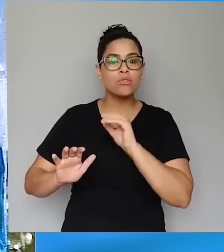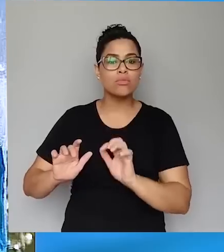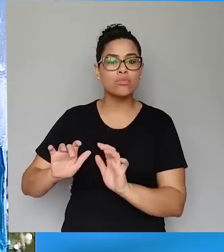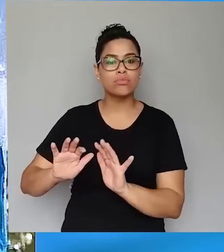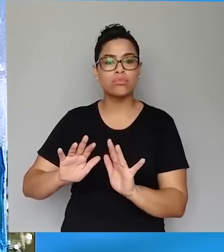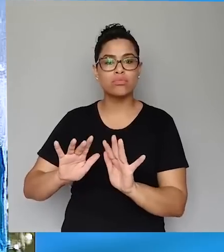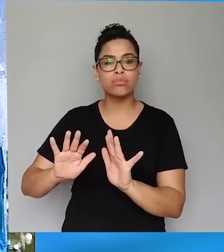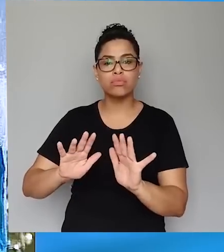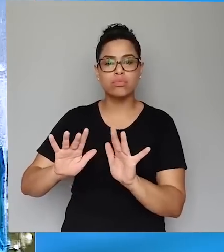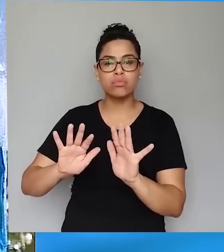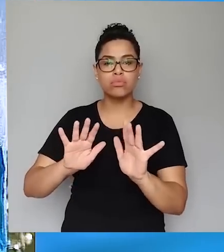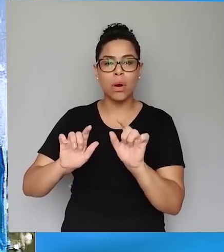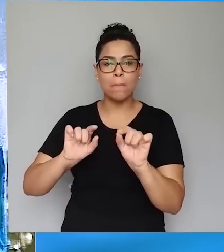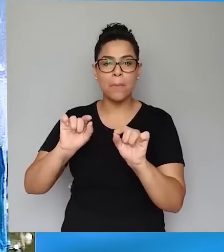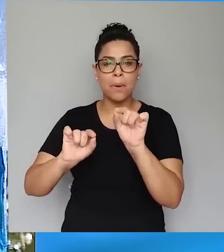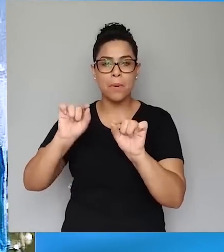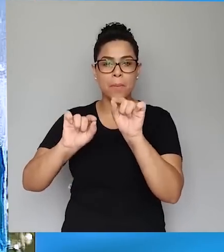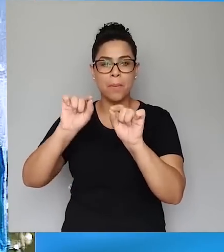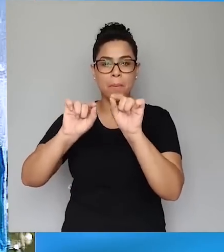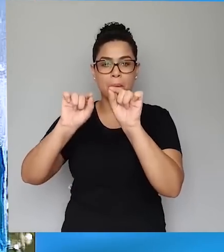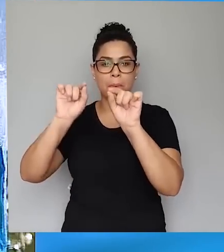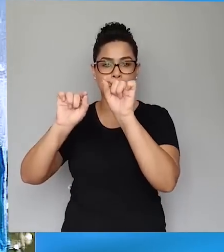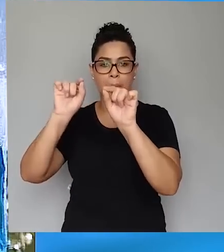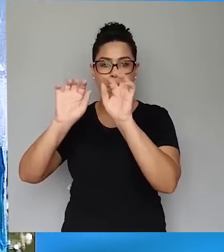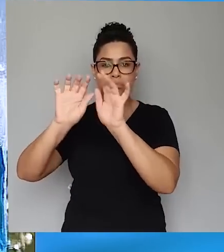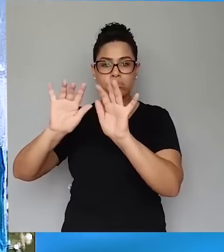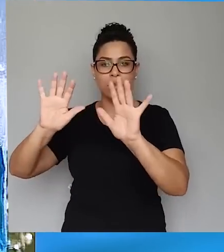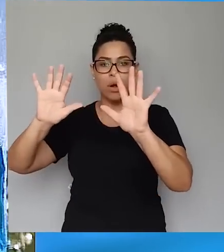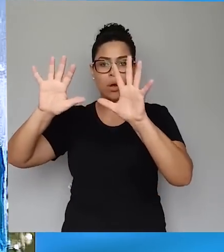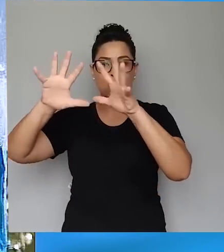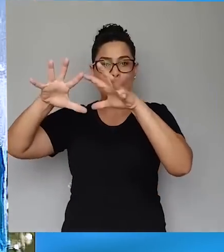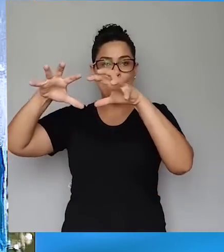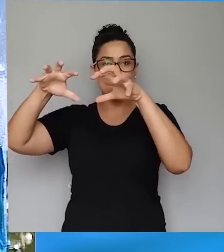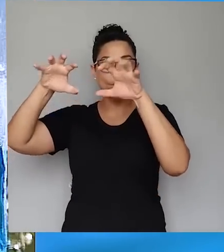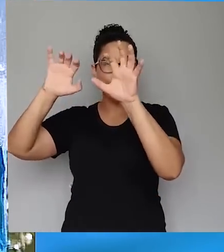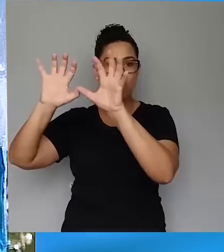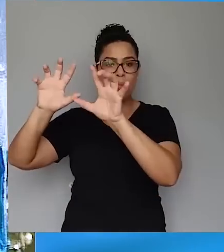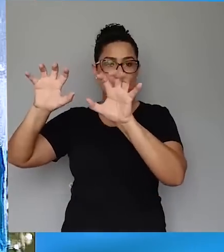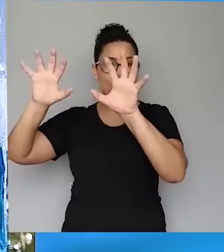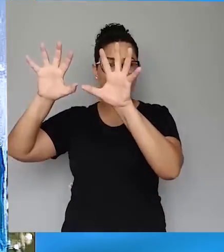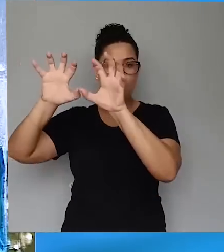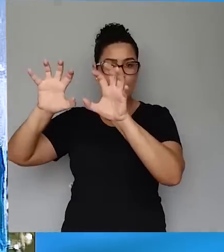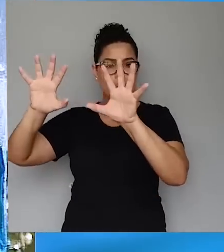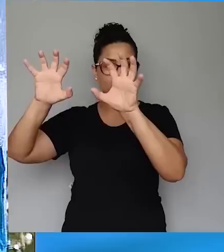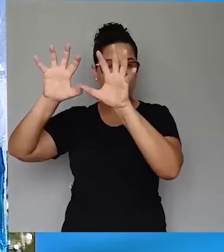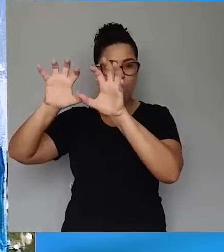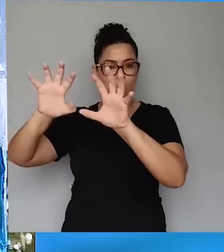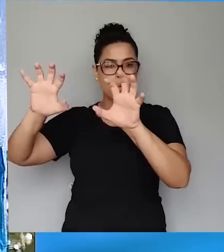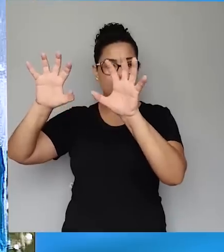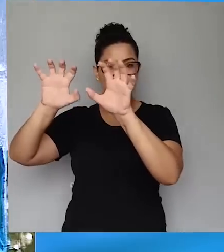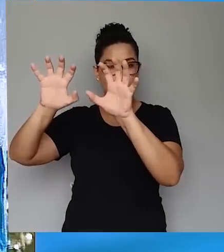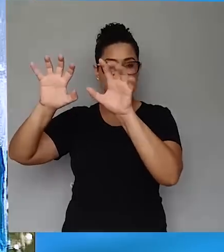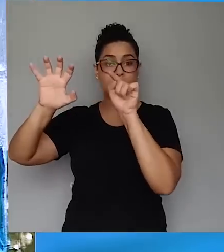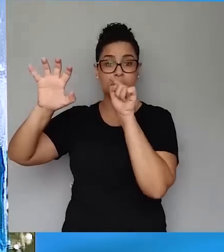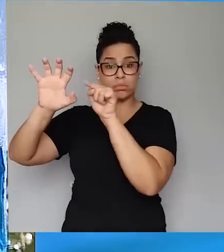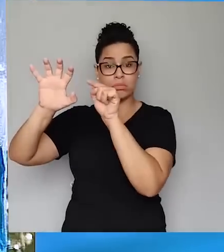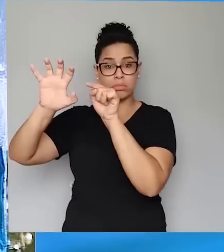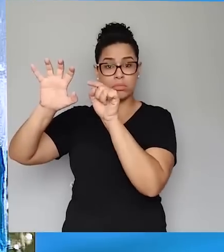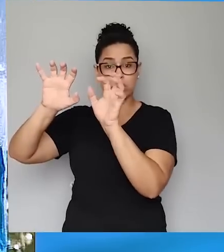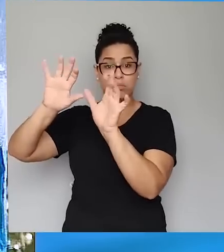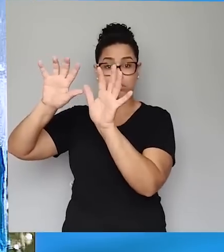imagem. Depois, a condensation, que é o esfriamento dessas gotículas. O agrupamento delas resulta